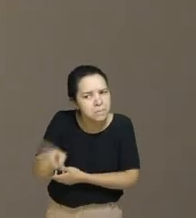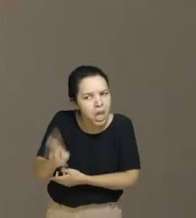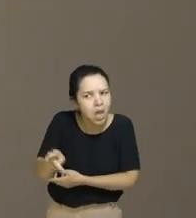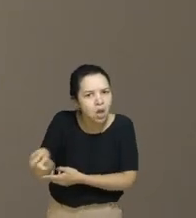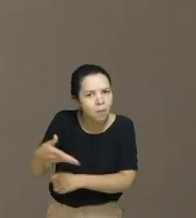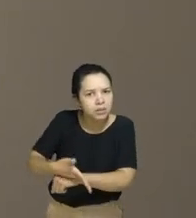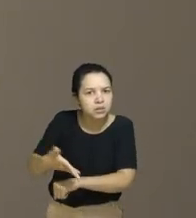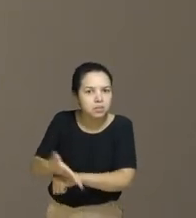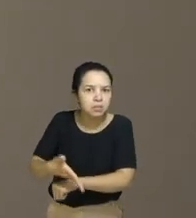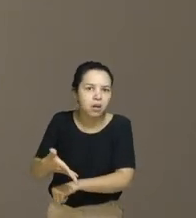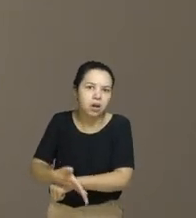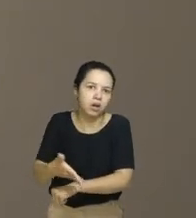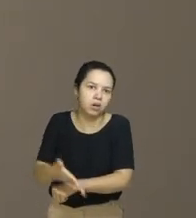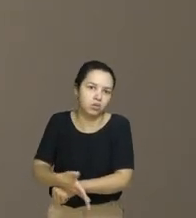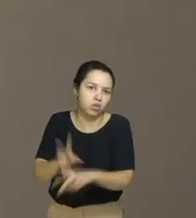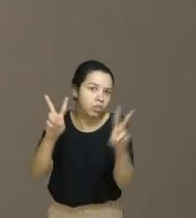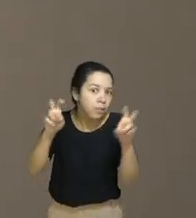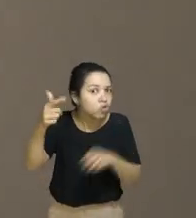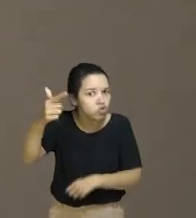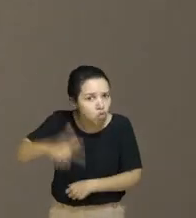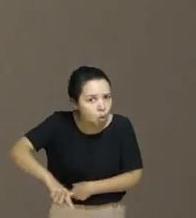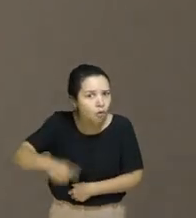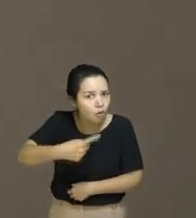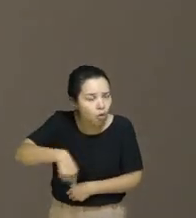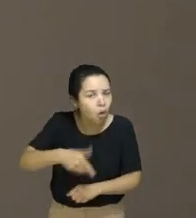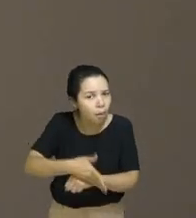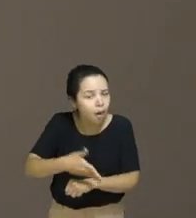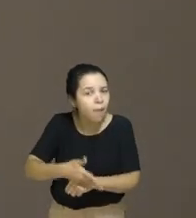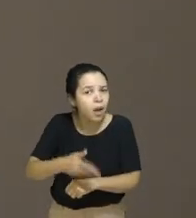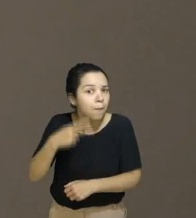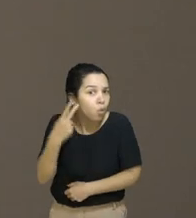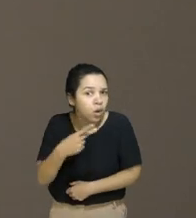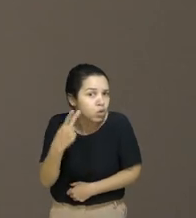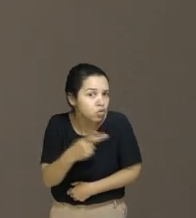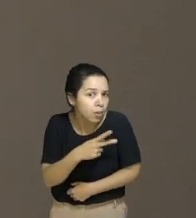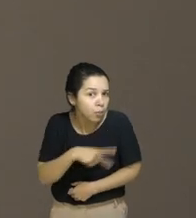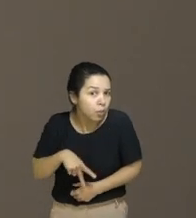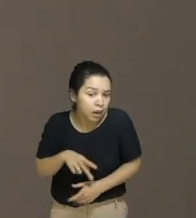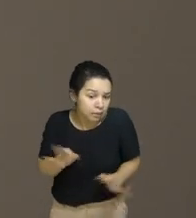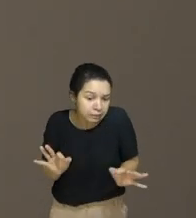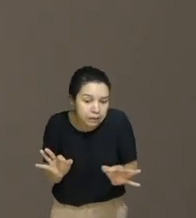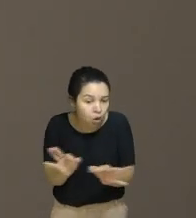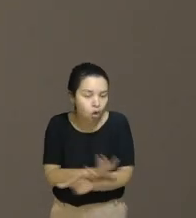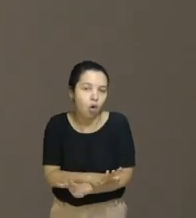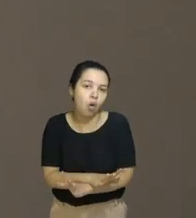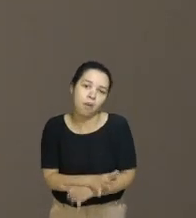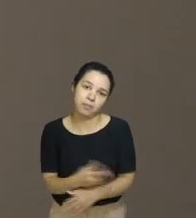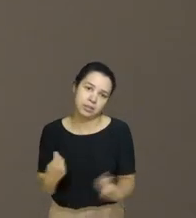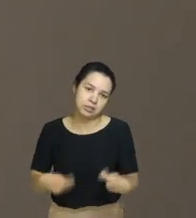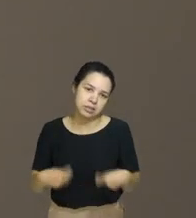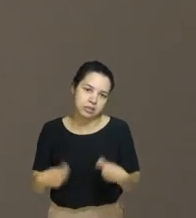novamente para a gente ter uma política pública concreta.